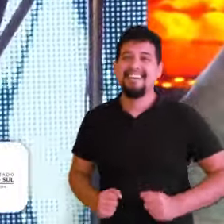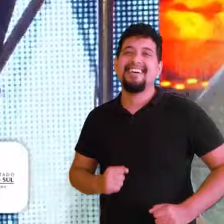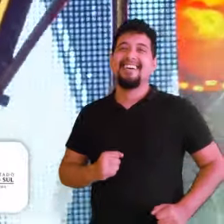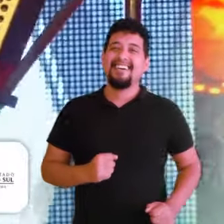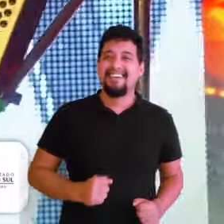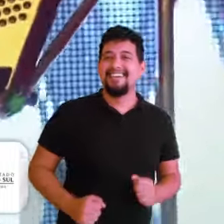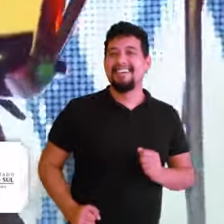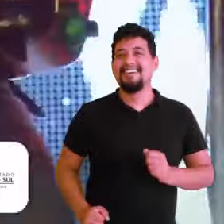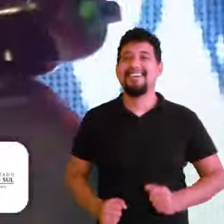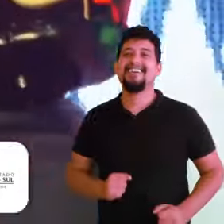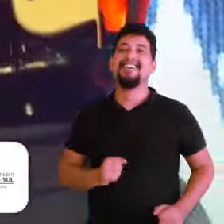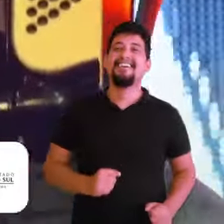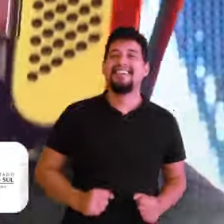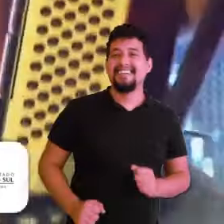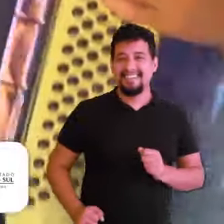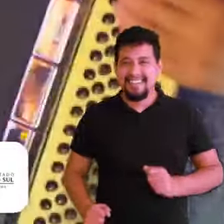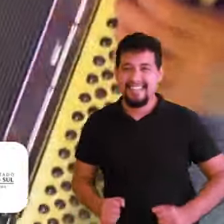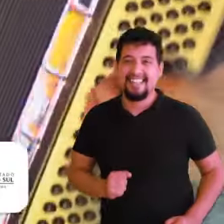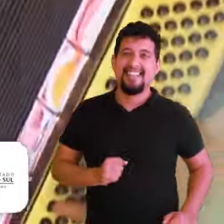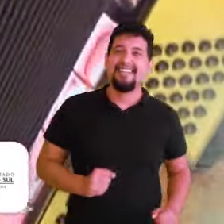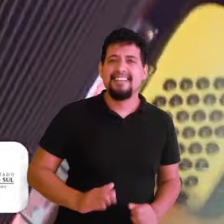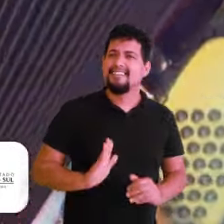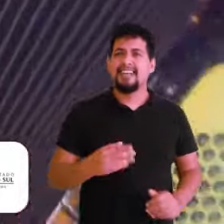Haiti, já não tá sozinho.